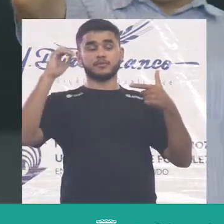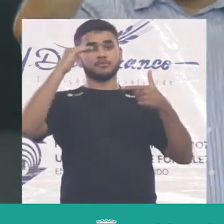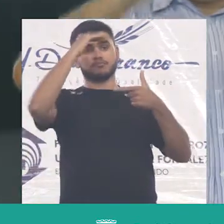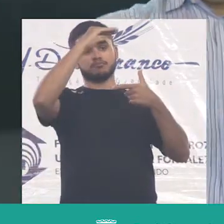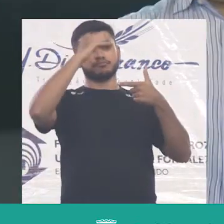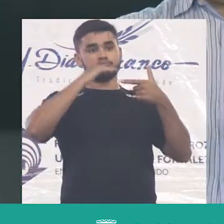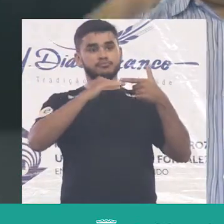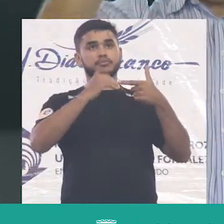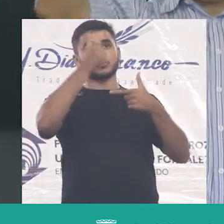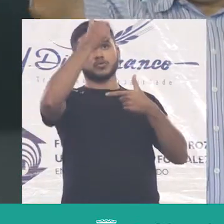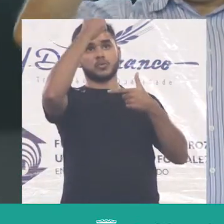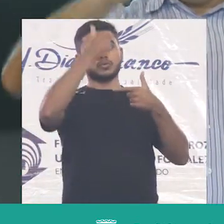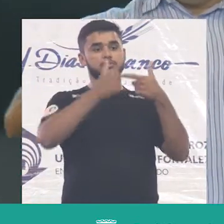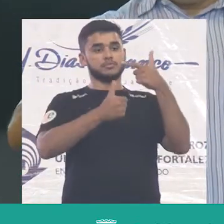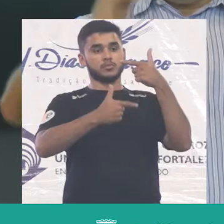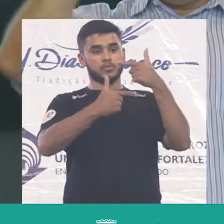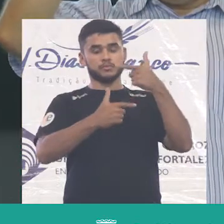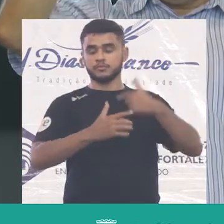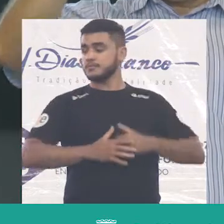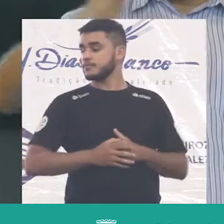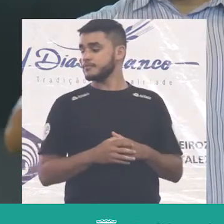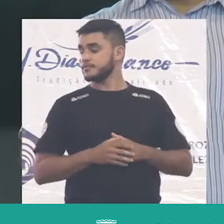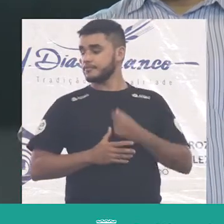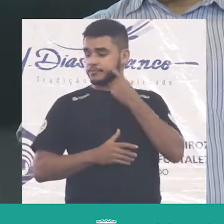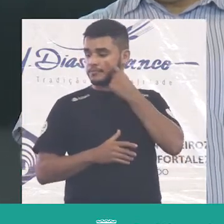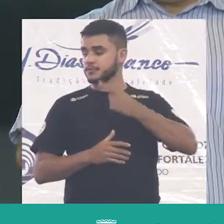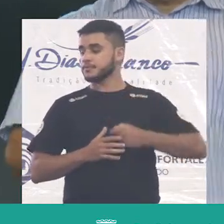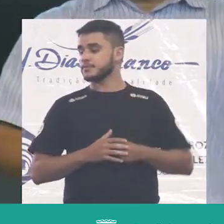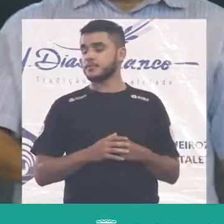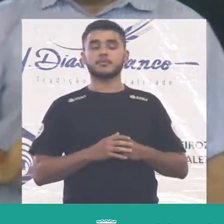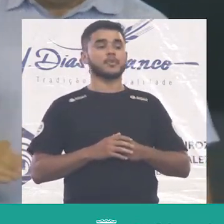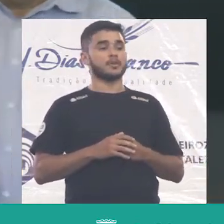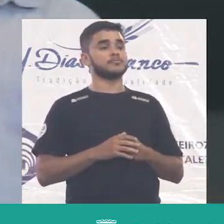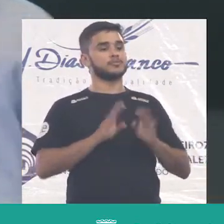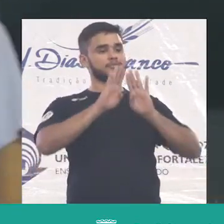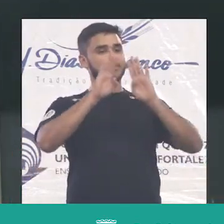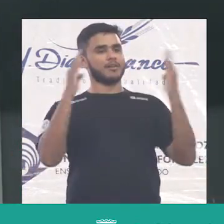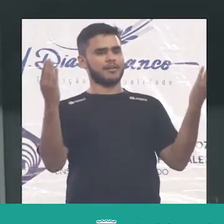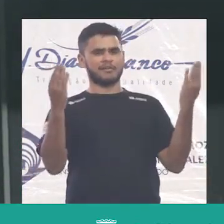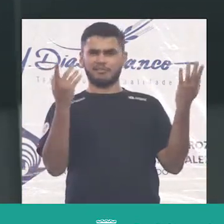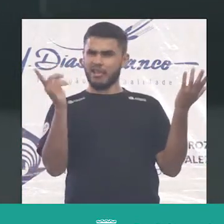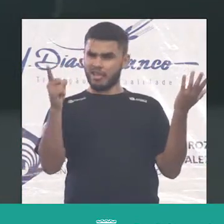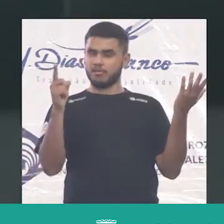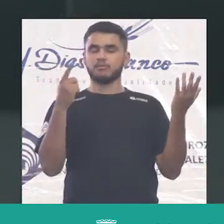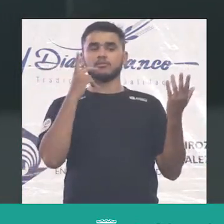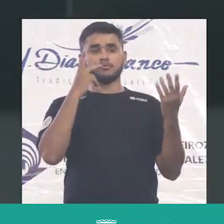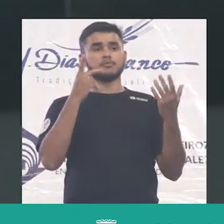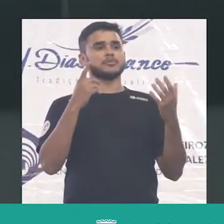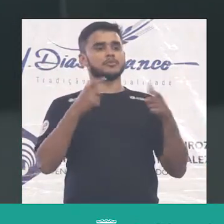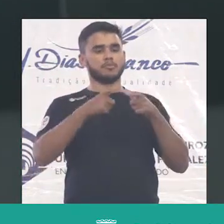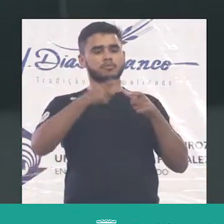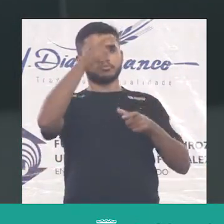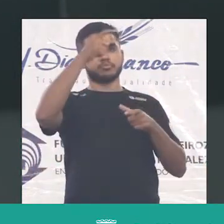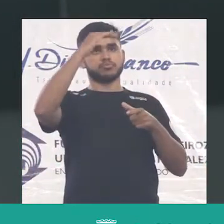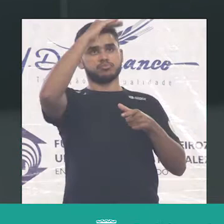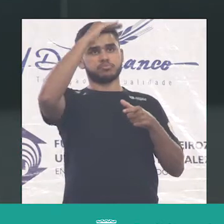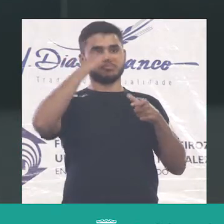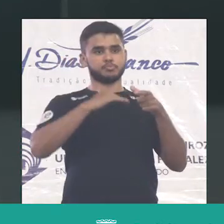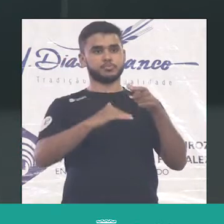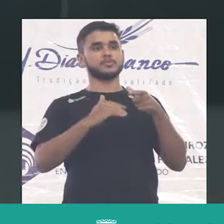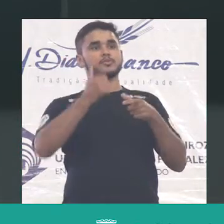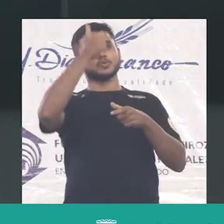das bases aí. Na base de cima e na base de baixo. Espera aí. Mas não são duas